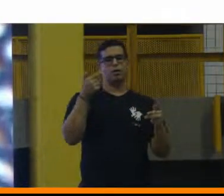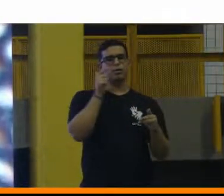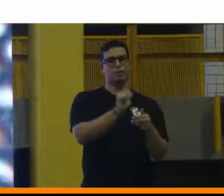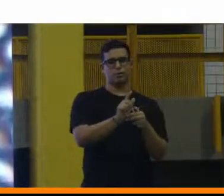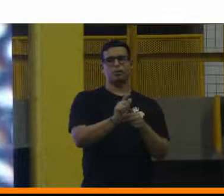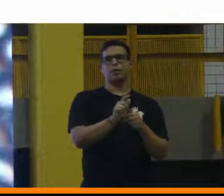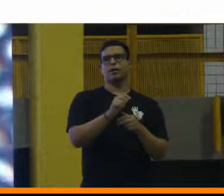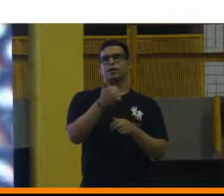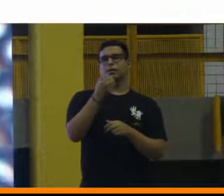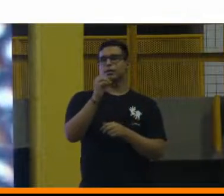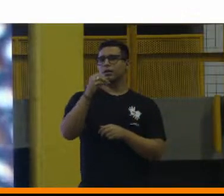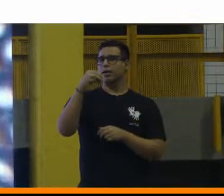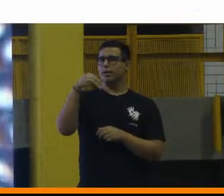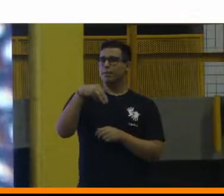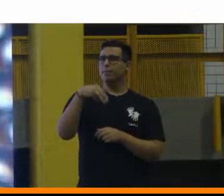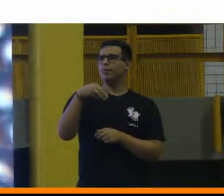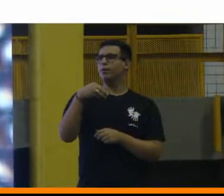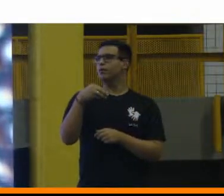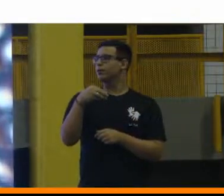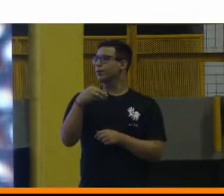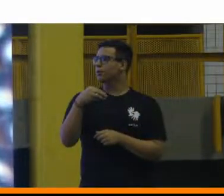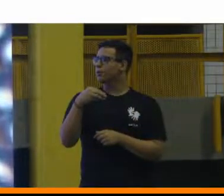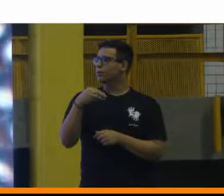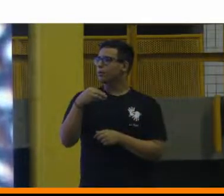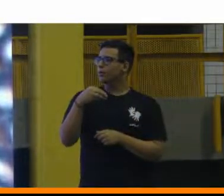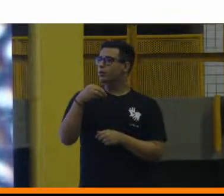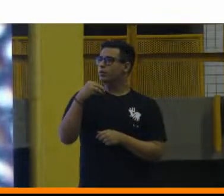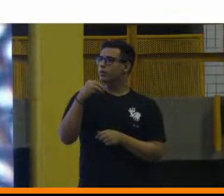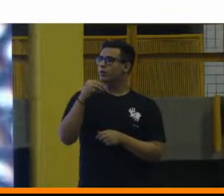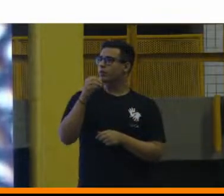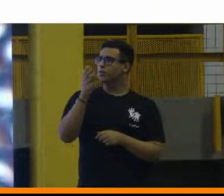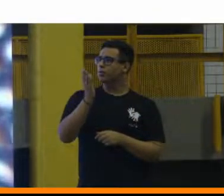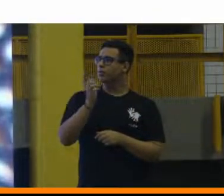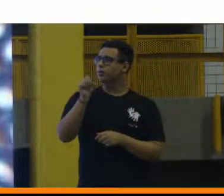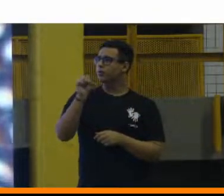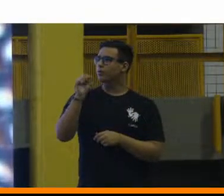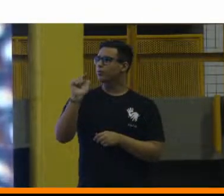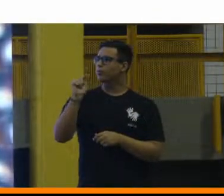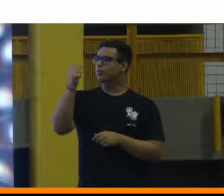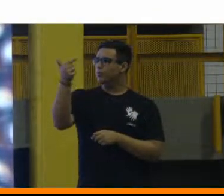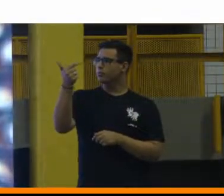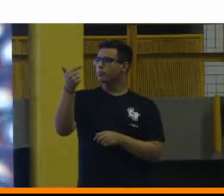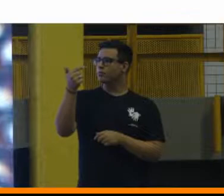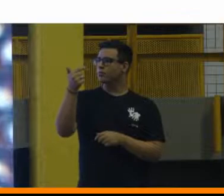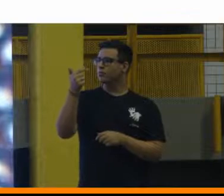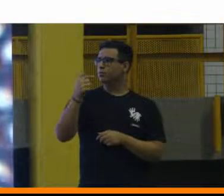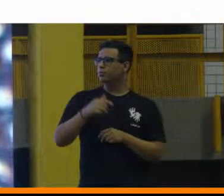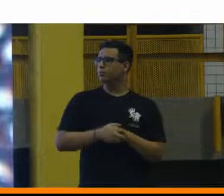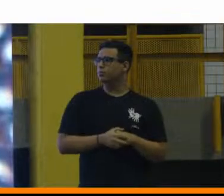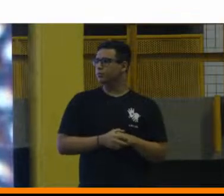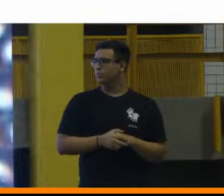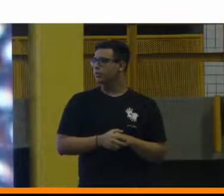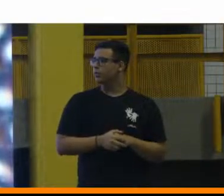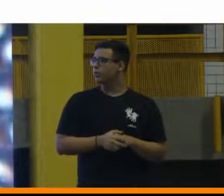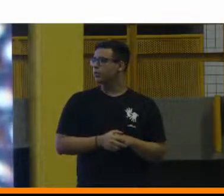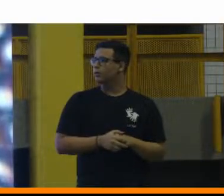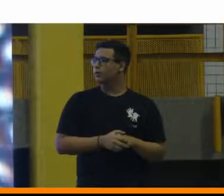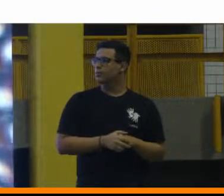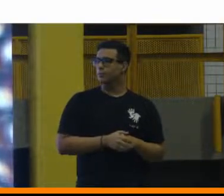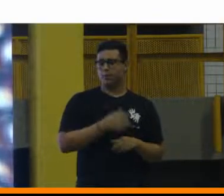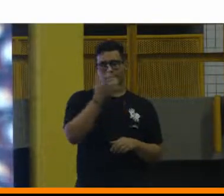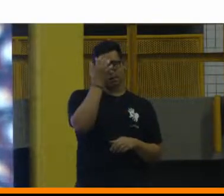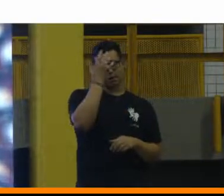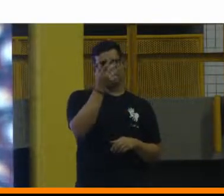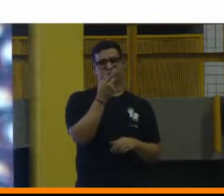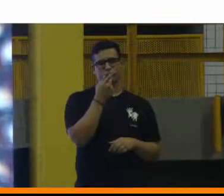segundo. E quando você fala por segundo, é mais fácil dizer por segundo ao quadrado. Muito